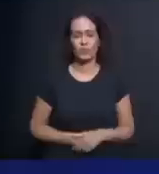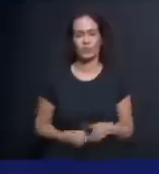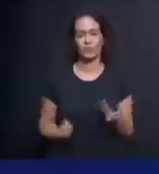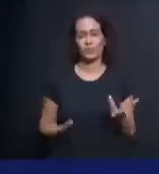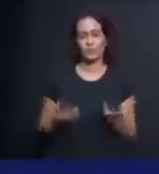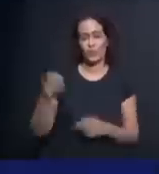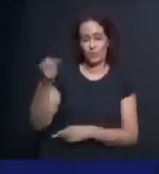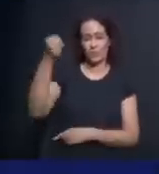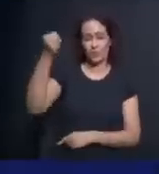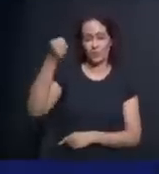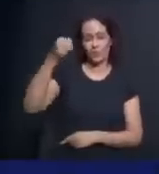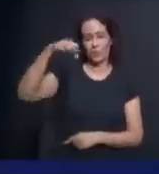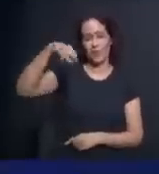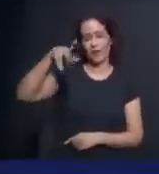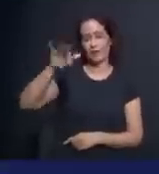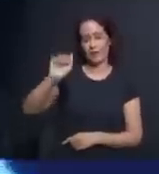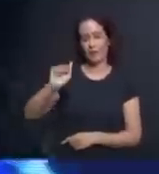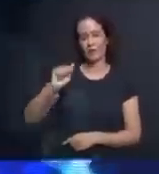Jesus.